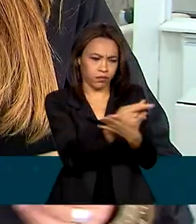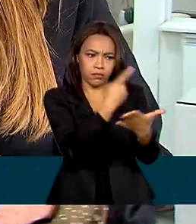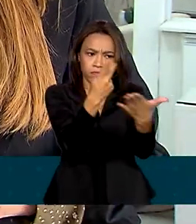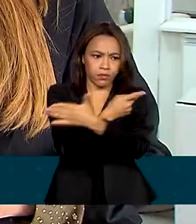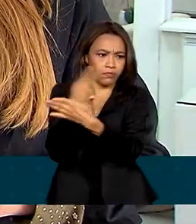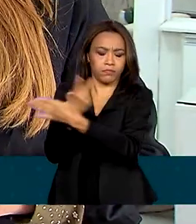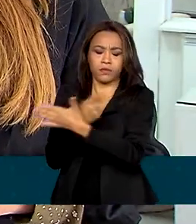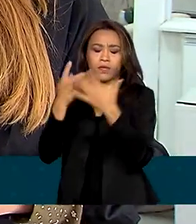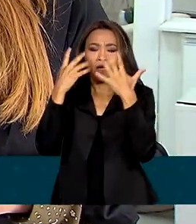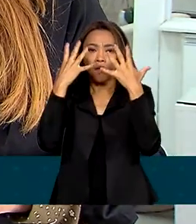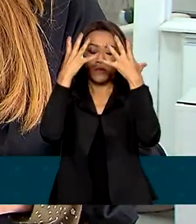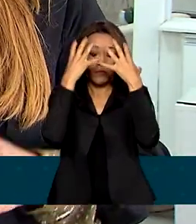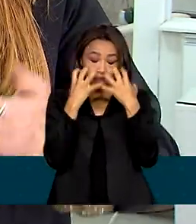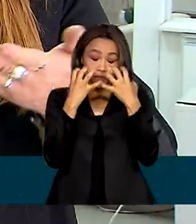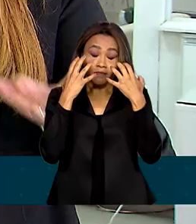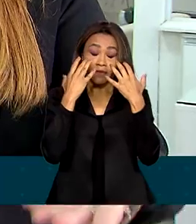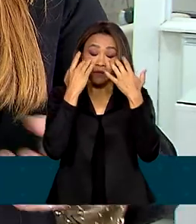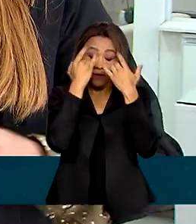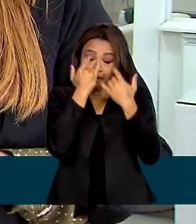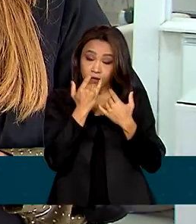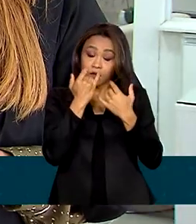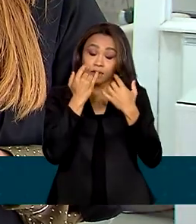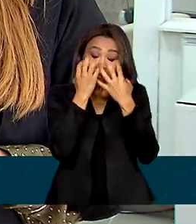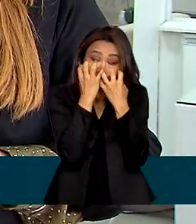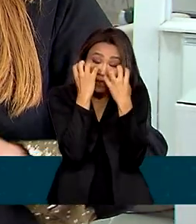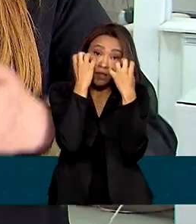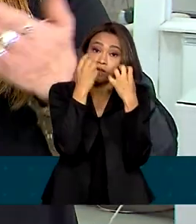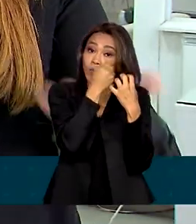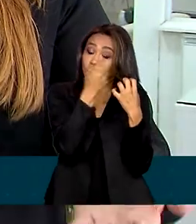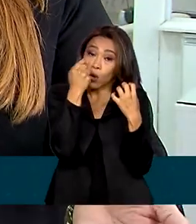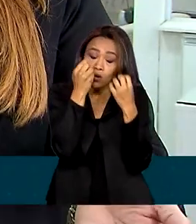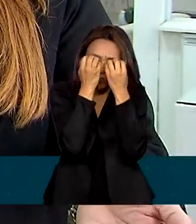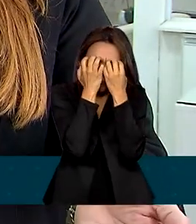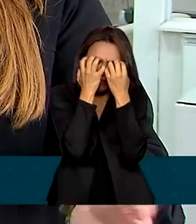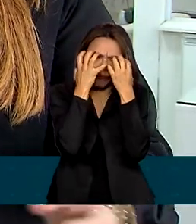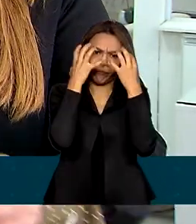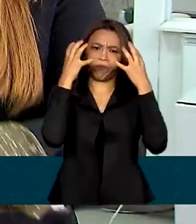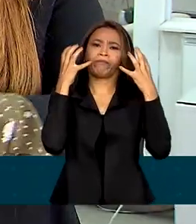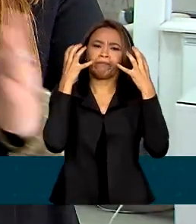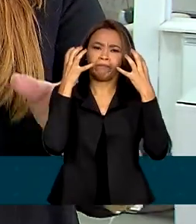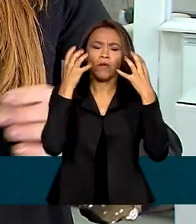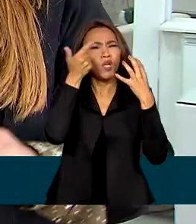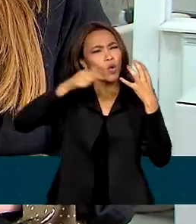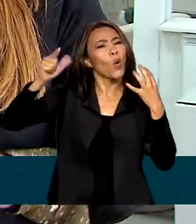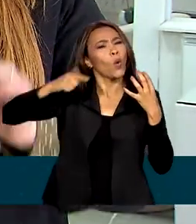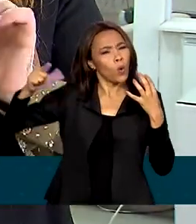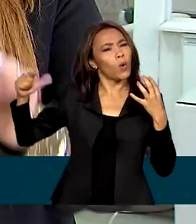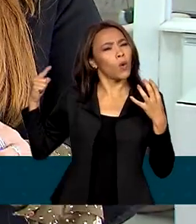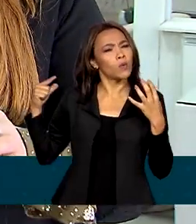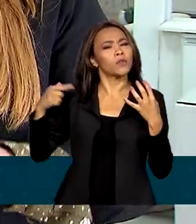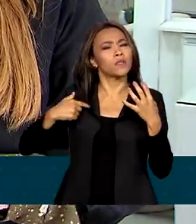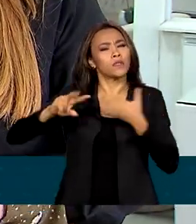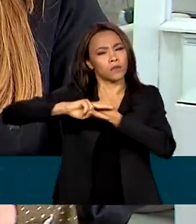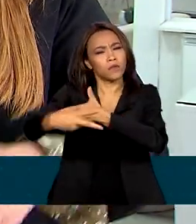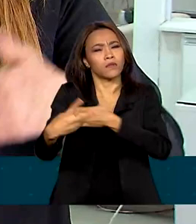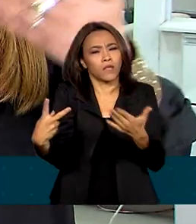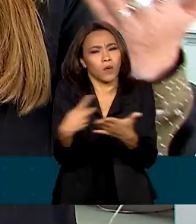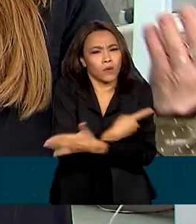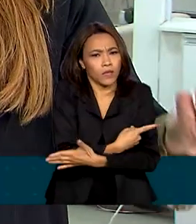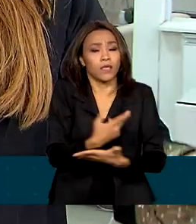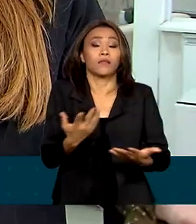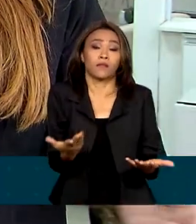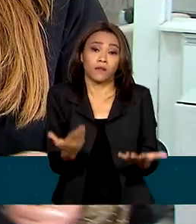de perda temporária da Visão irritação dos olhos inchaço ocular e outros efeitos indesejáveis